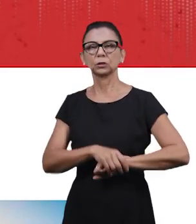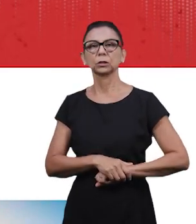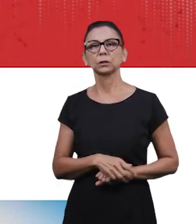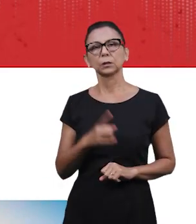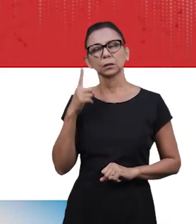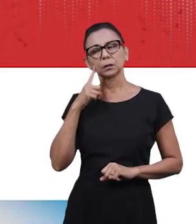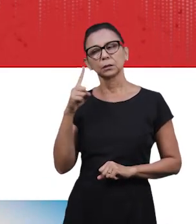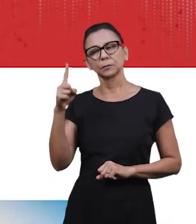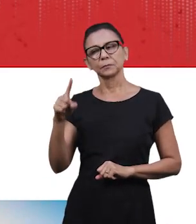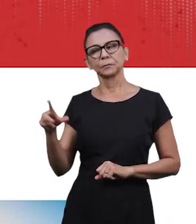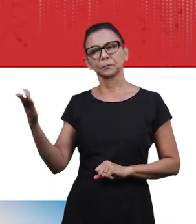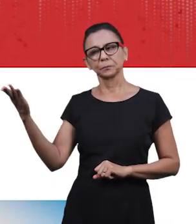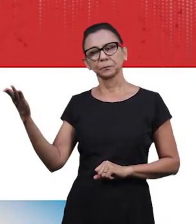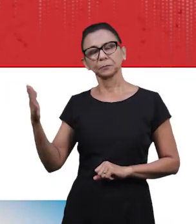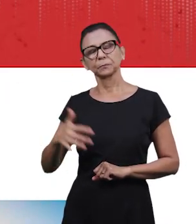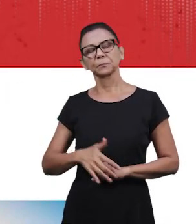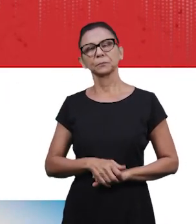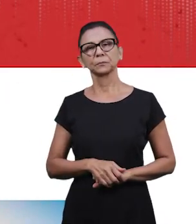nosso site,